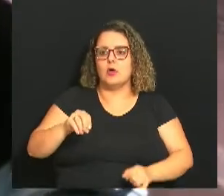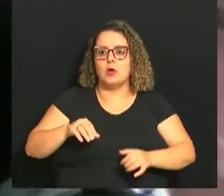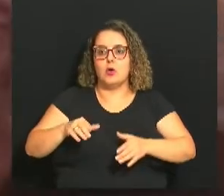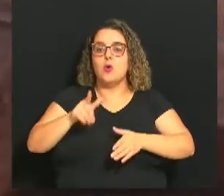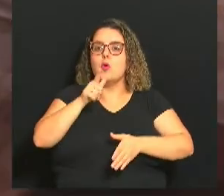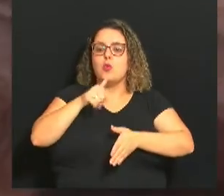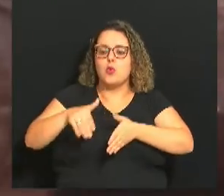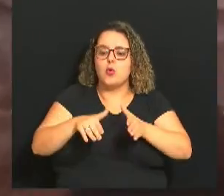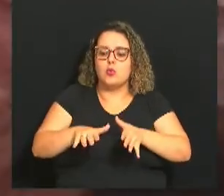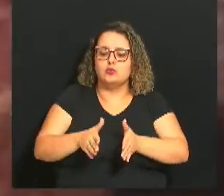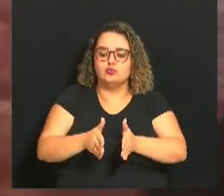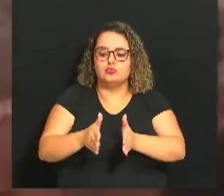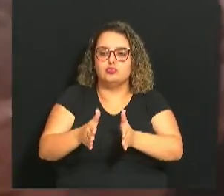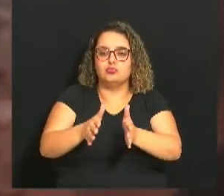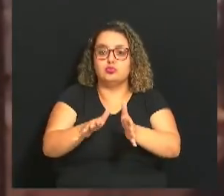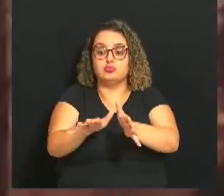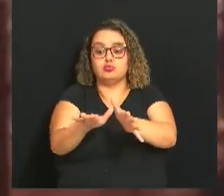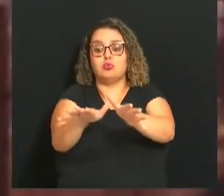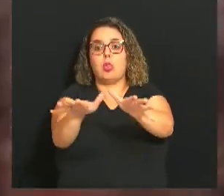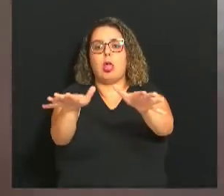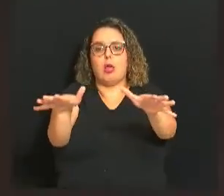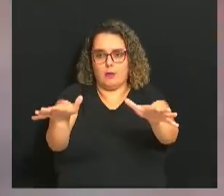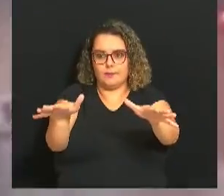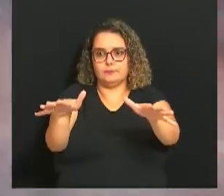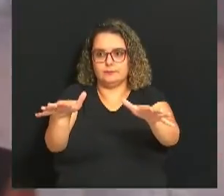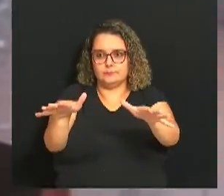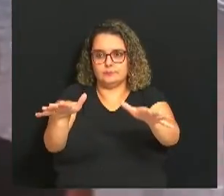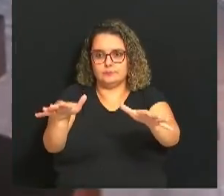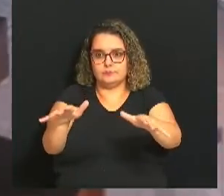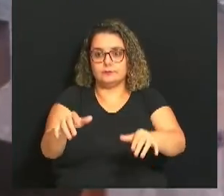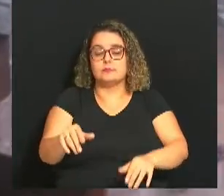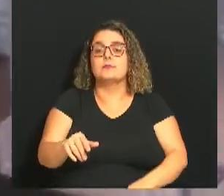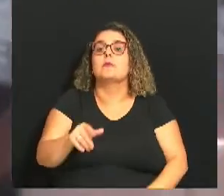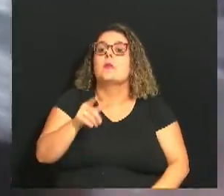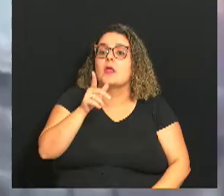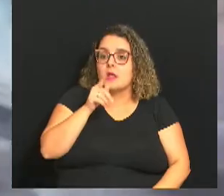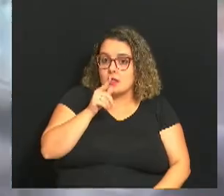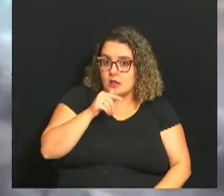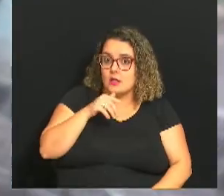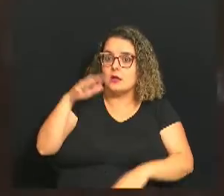baixo. E muitas vezes a água que deveria ser lançada naquele rio que está